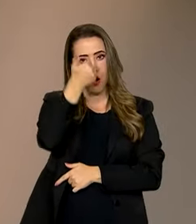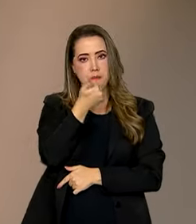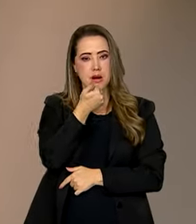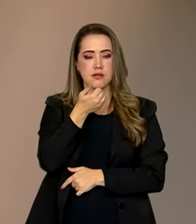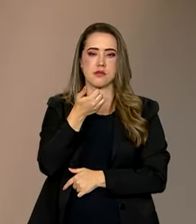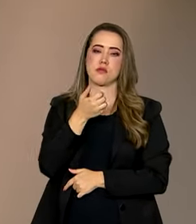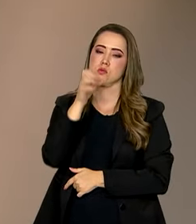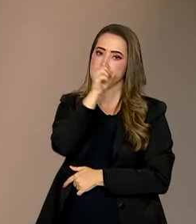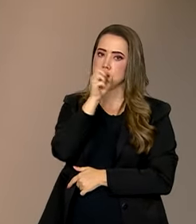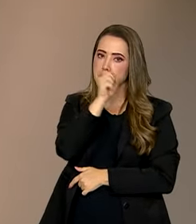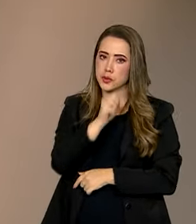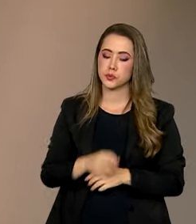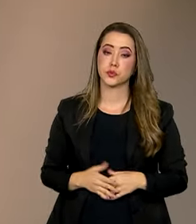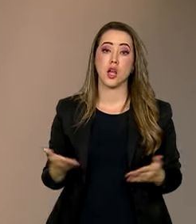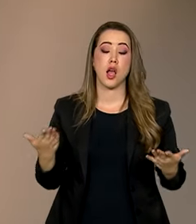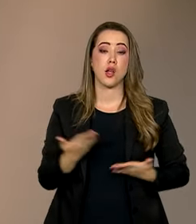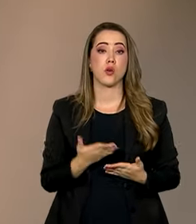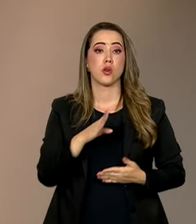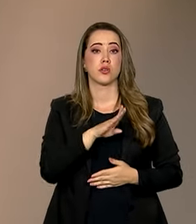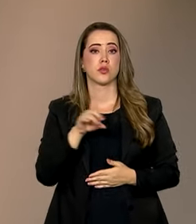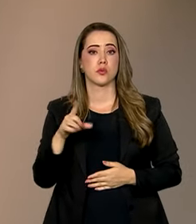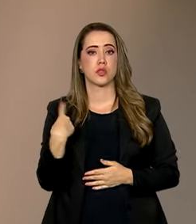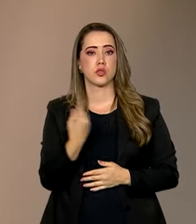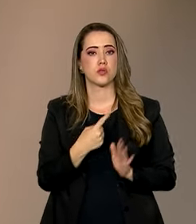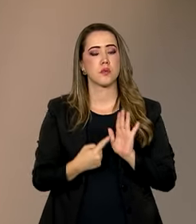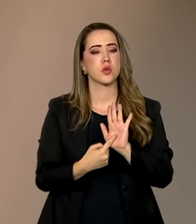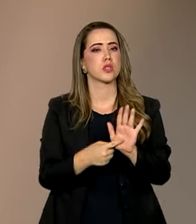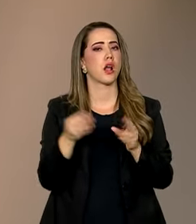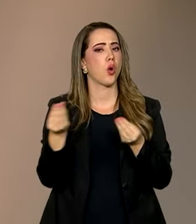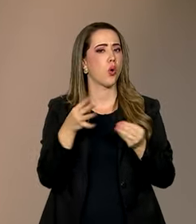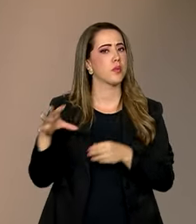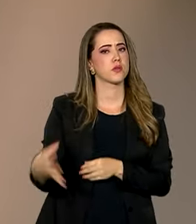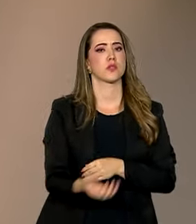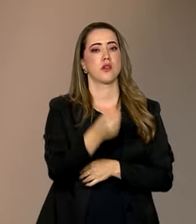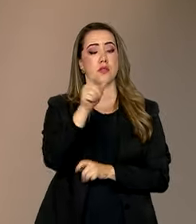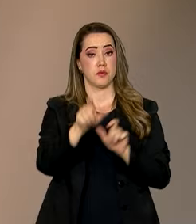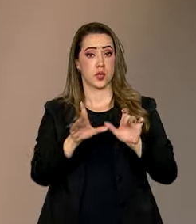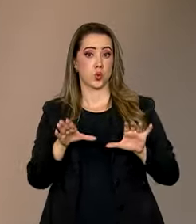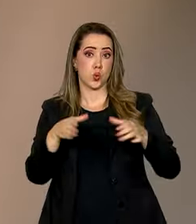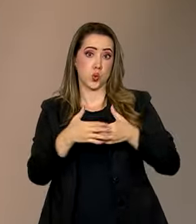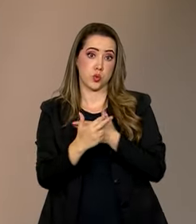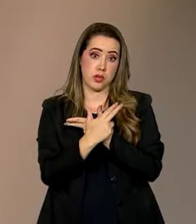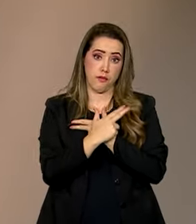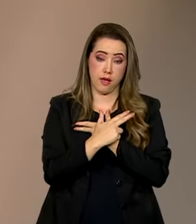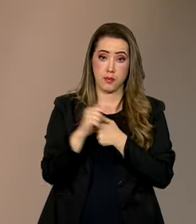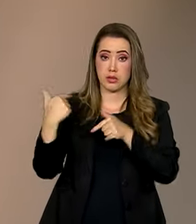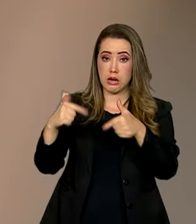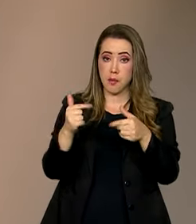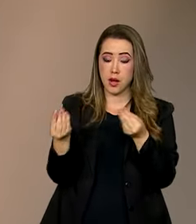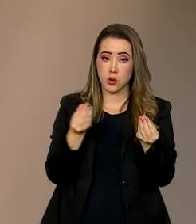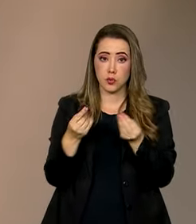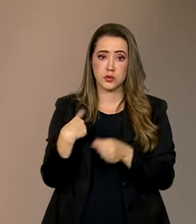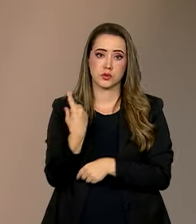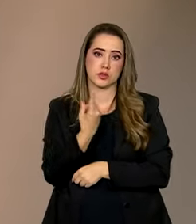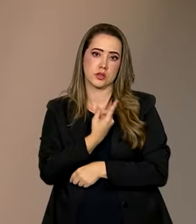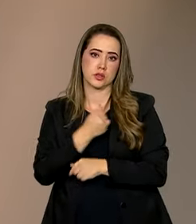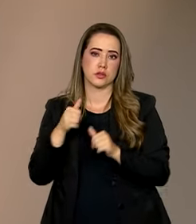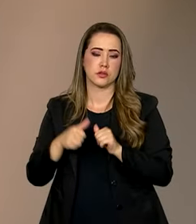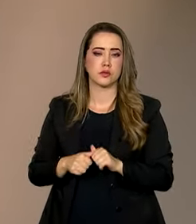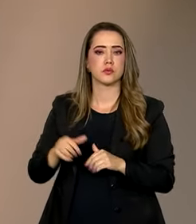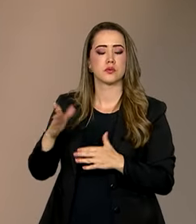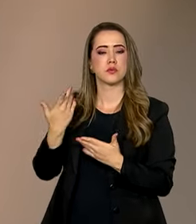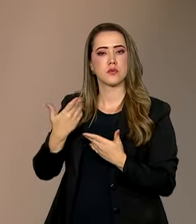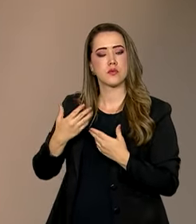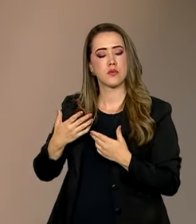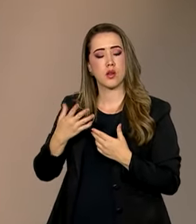E agora, no Brasil em Dia, nós vamos mostrar a logística de resgate feita pela Força Aérea Brasileira dos nossos compatriotas que